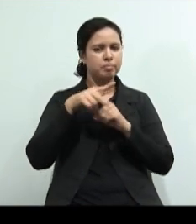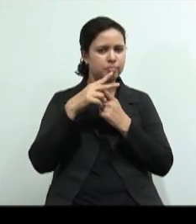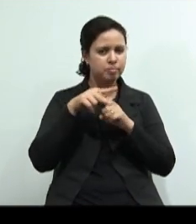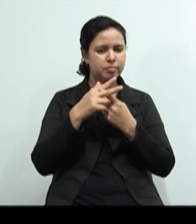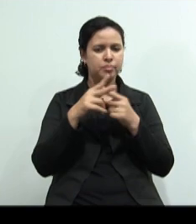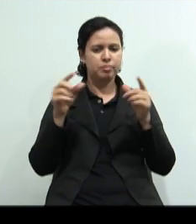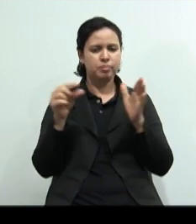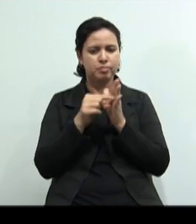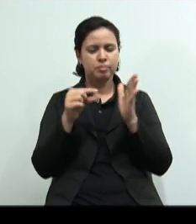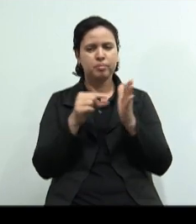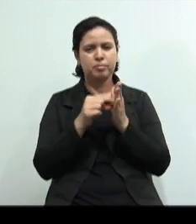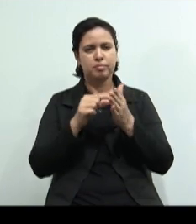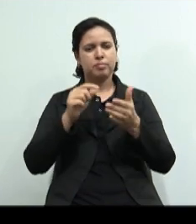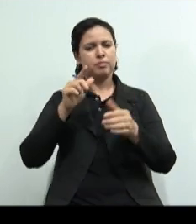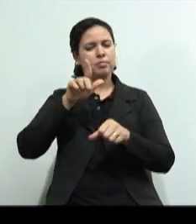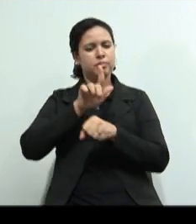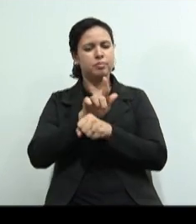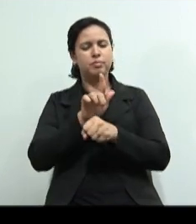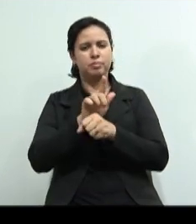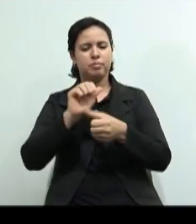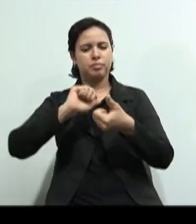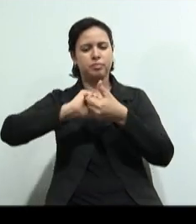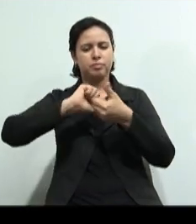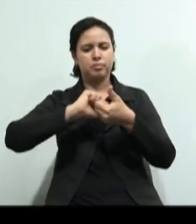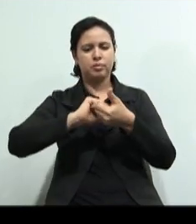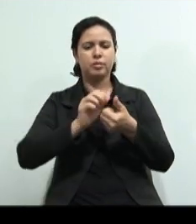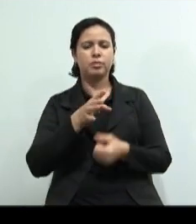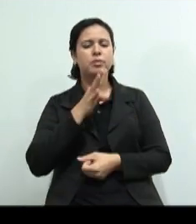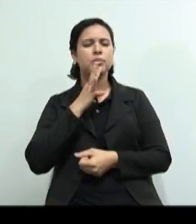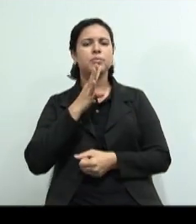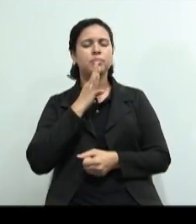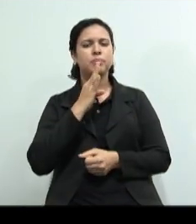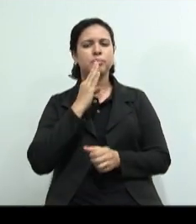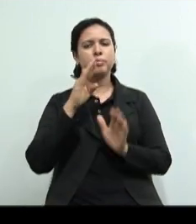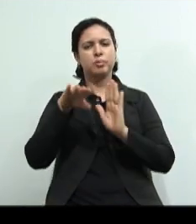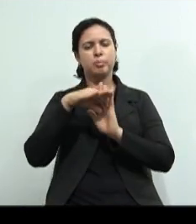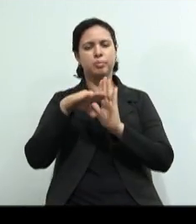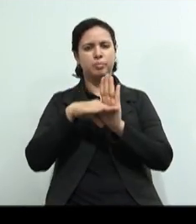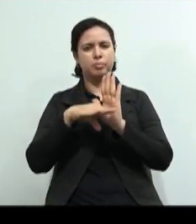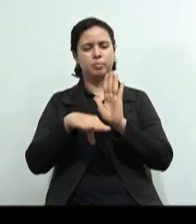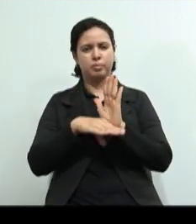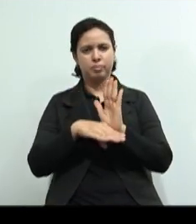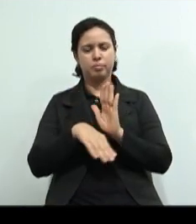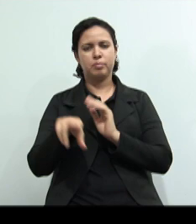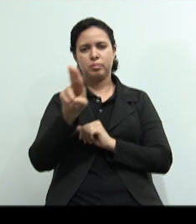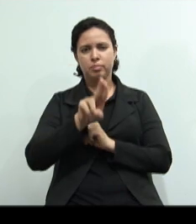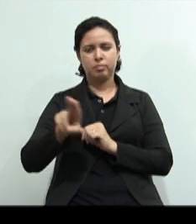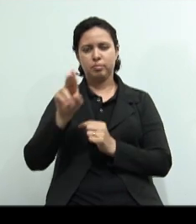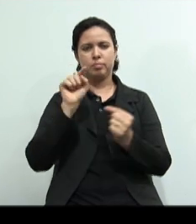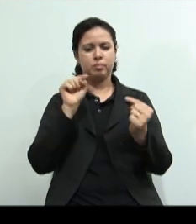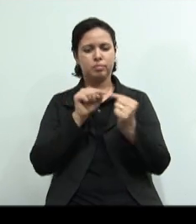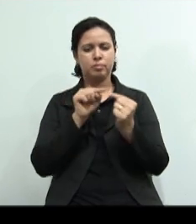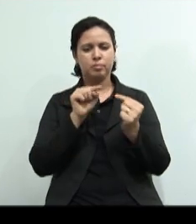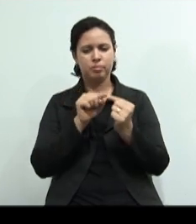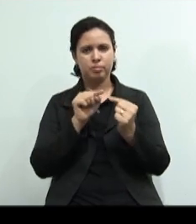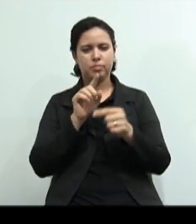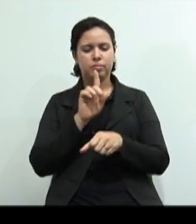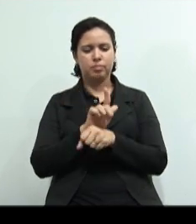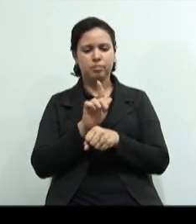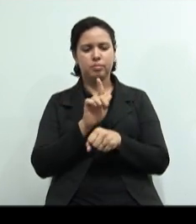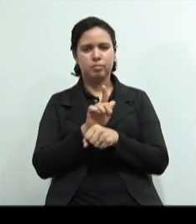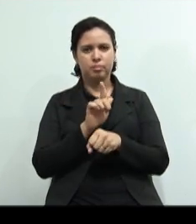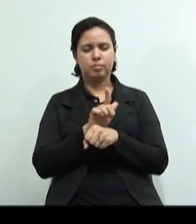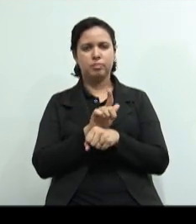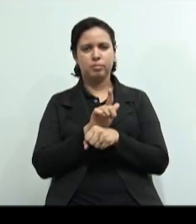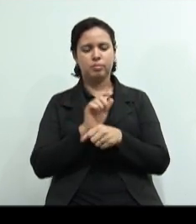da qualidade. Segundo, reconhecer as etapas para a aplicação das ferramentas da gestão da qualidade na